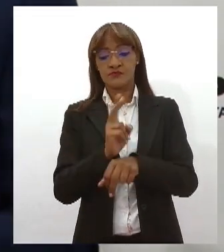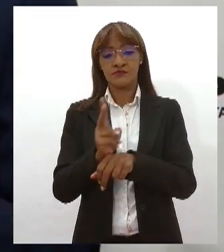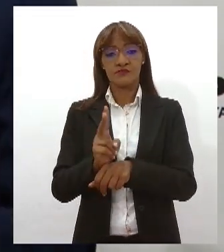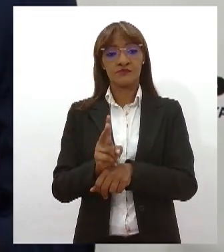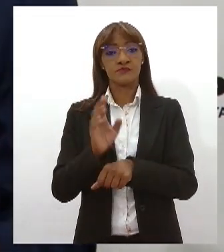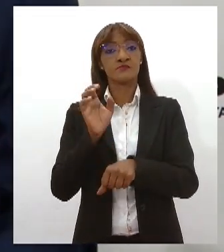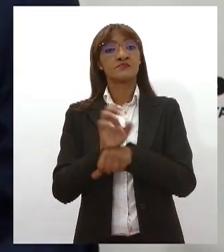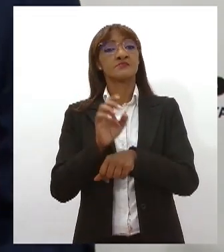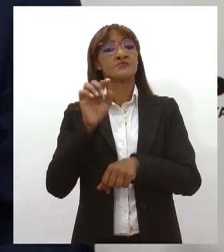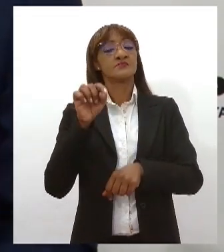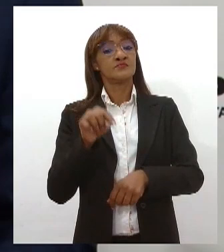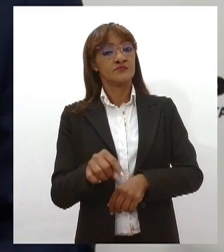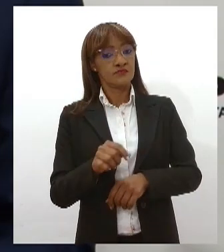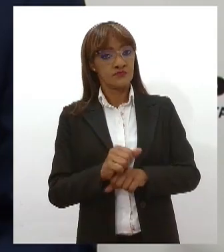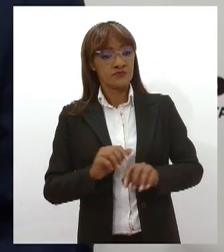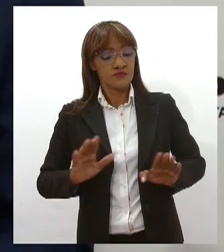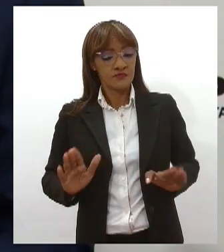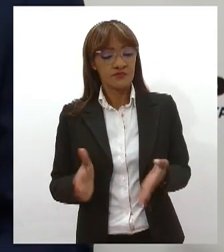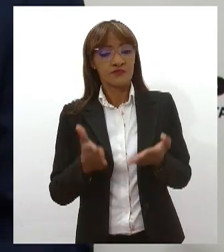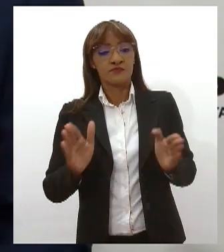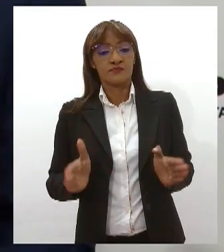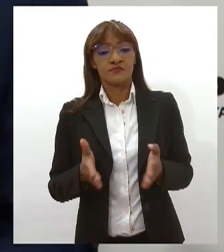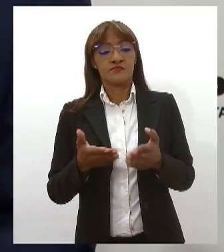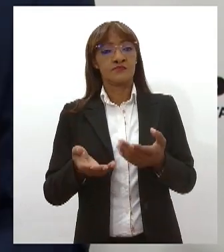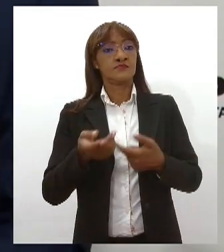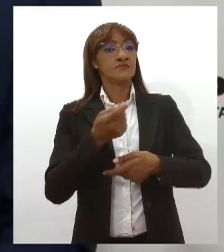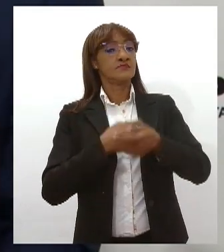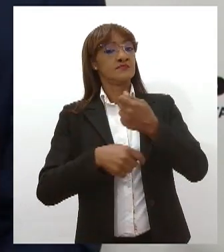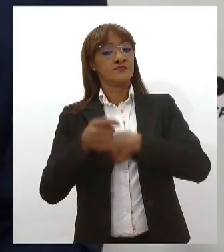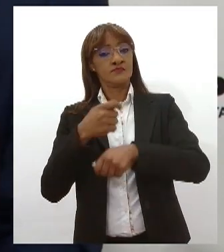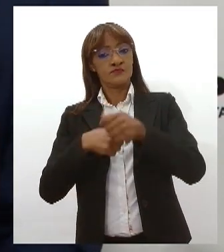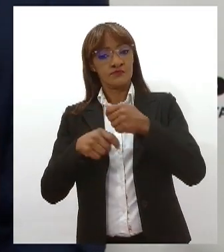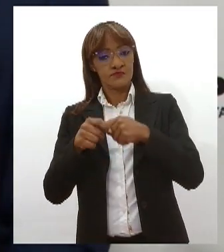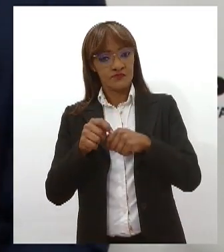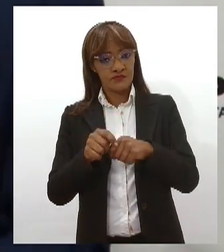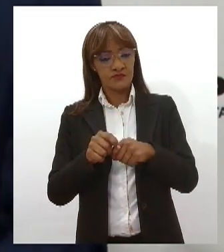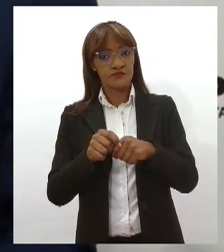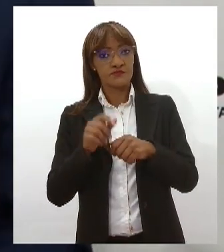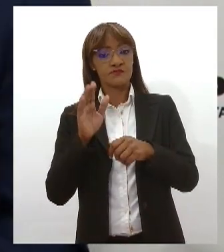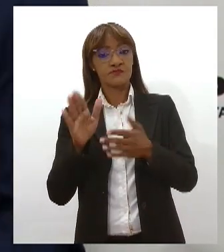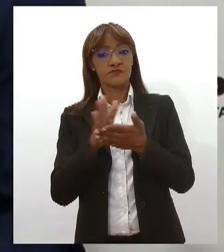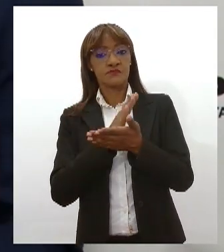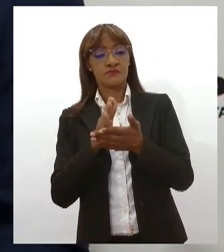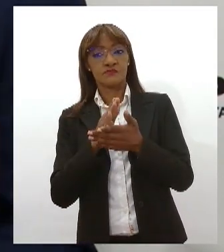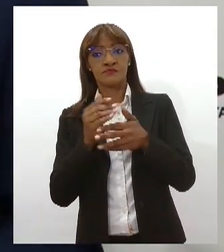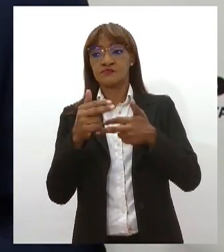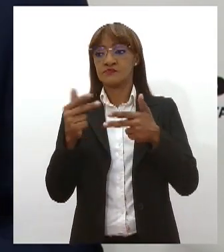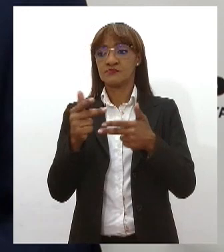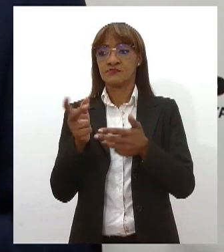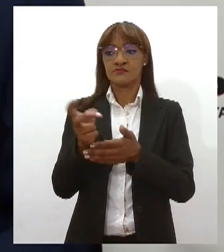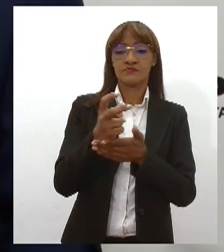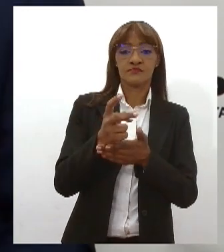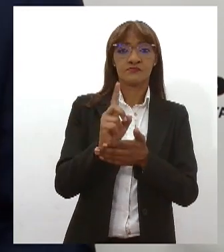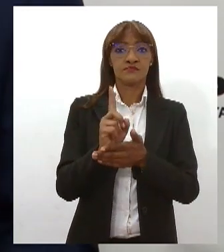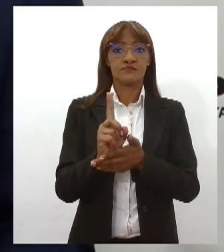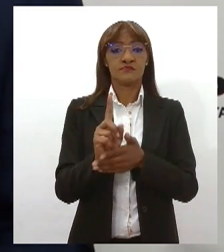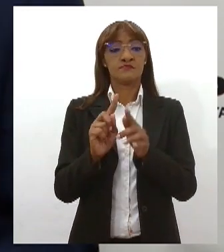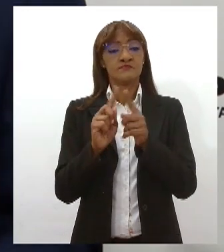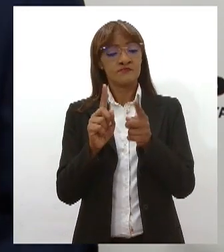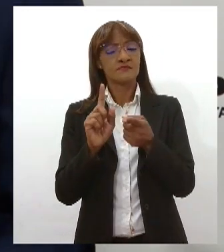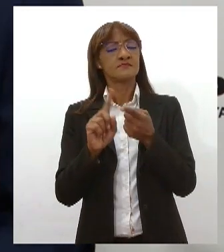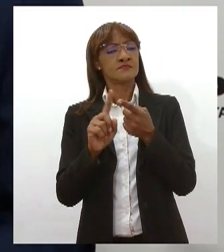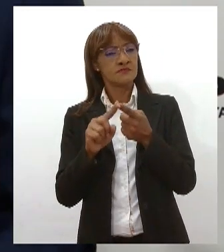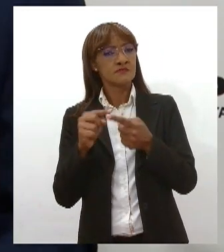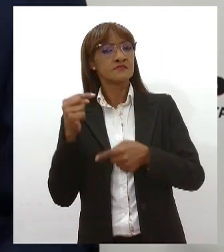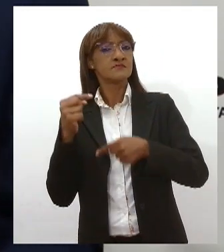de incentivar a atividade econômica, acaba abrindo mão de arrecadar. E também vamos trabalhar, vamos dialogar com as